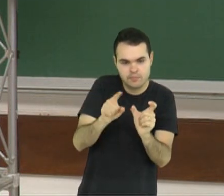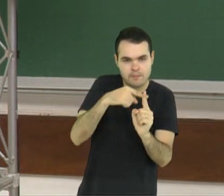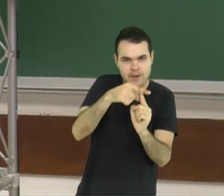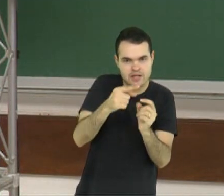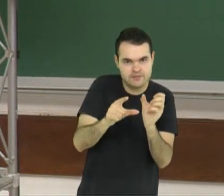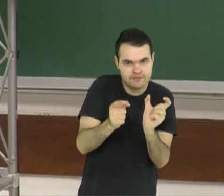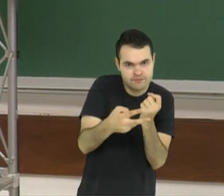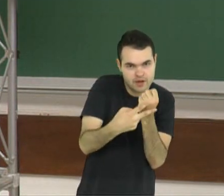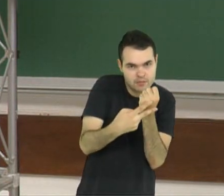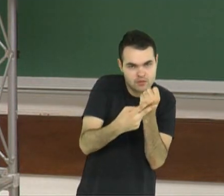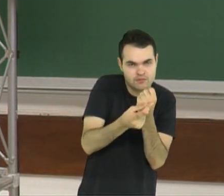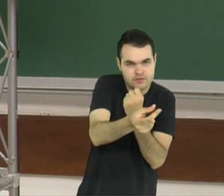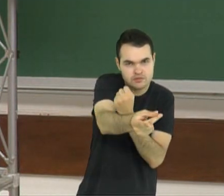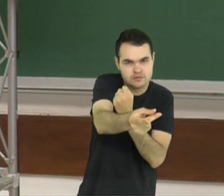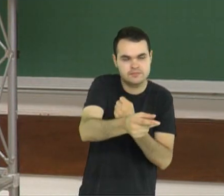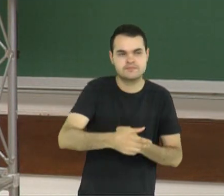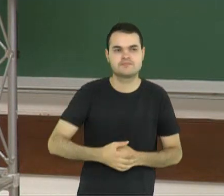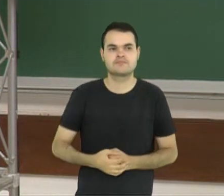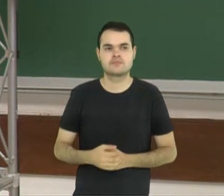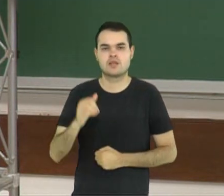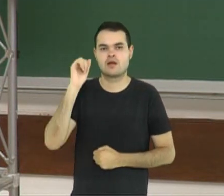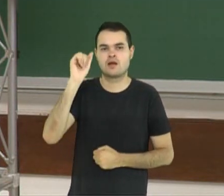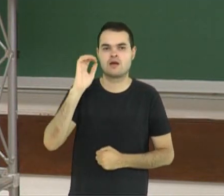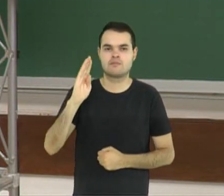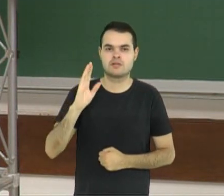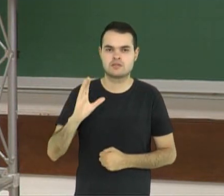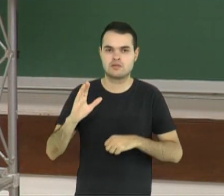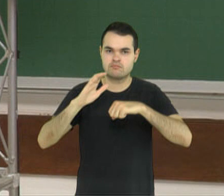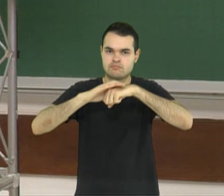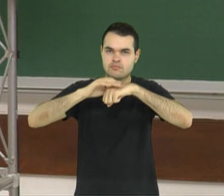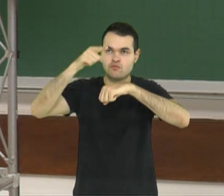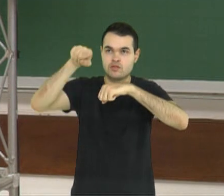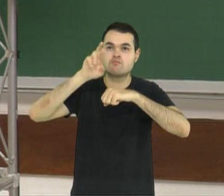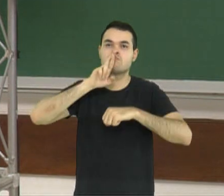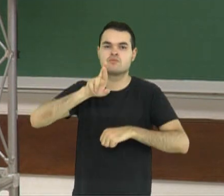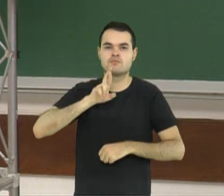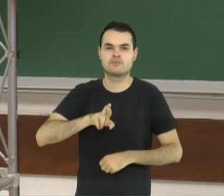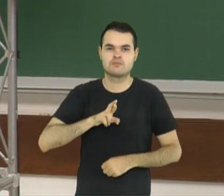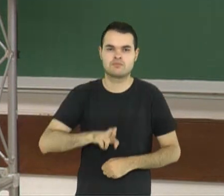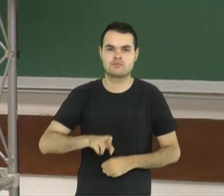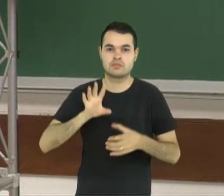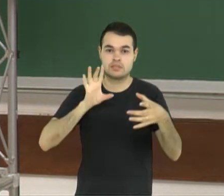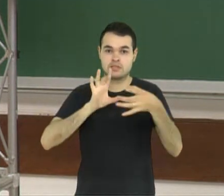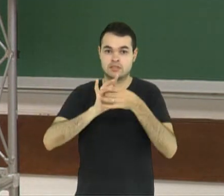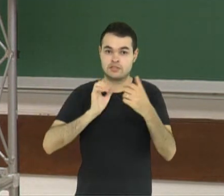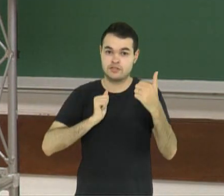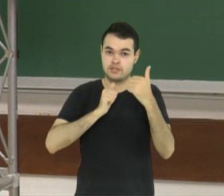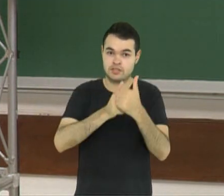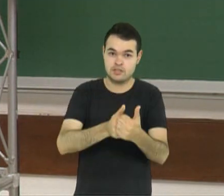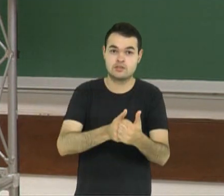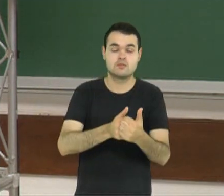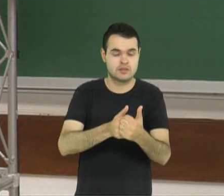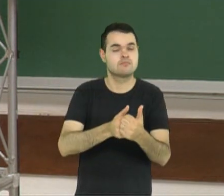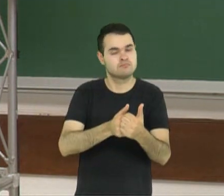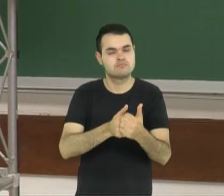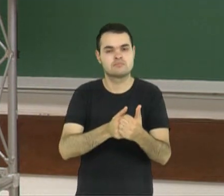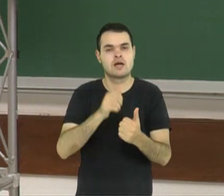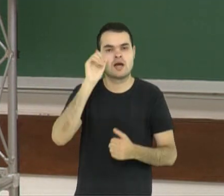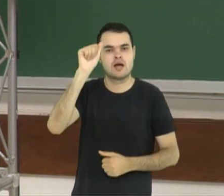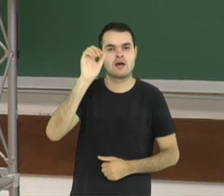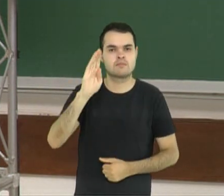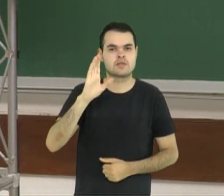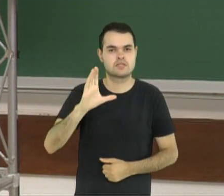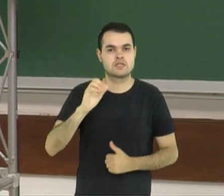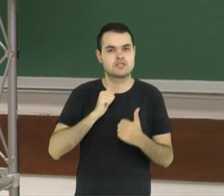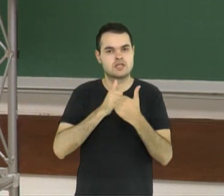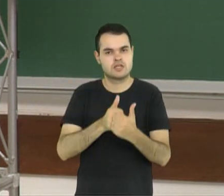tá bom? Então, temos aqui as opções A, B, C, para vocês seguirem o exemplo da primeira. Perdão, não, é isso mesmo, A, B, C. Para